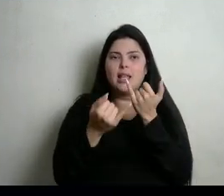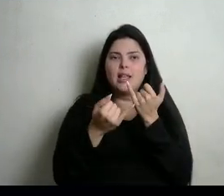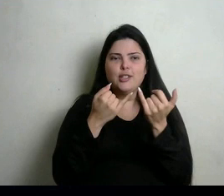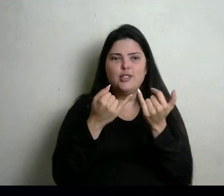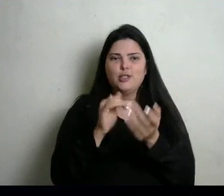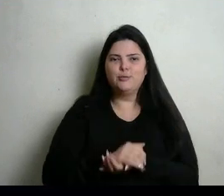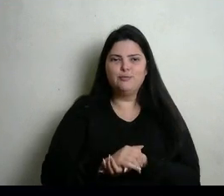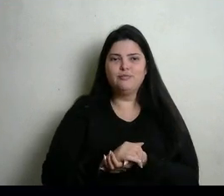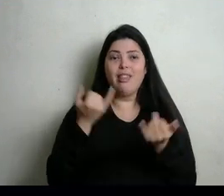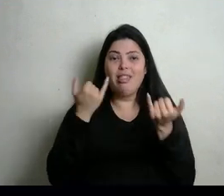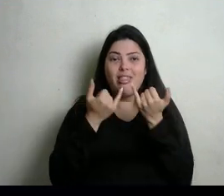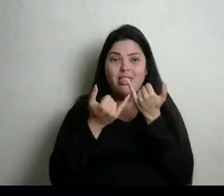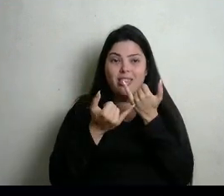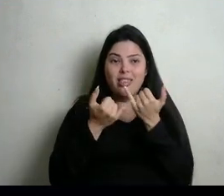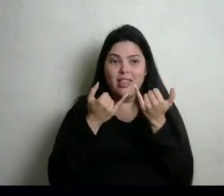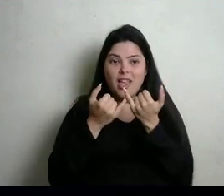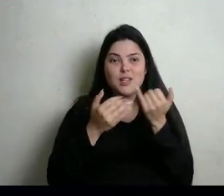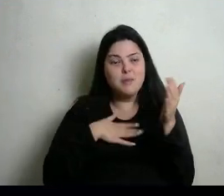testes para minha função.